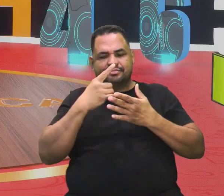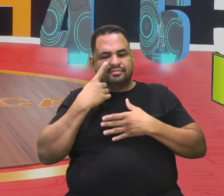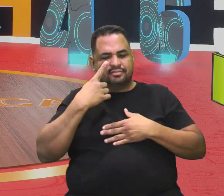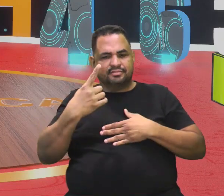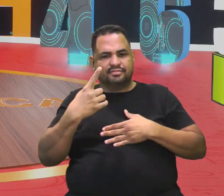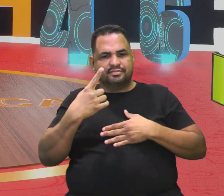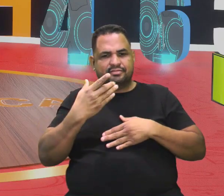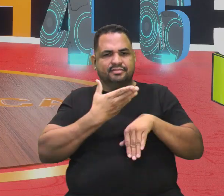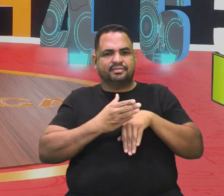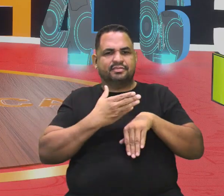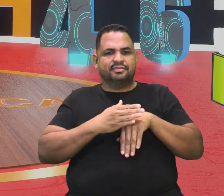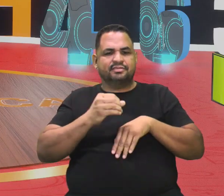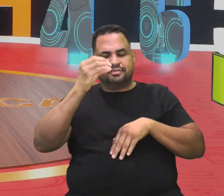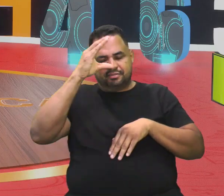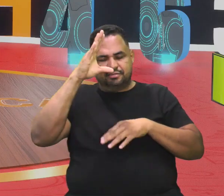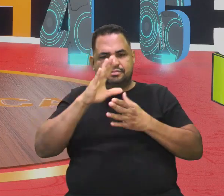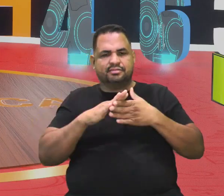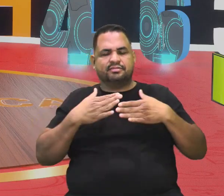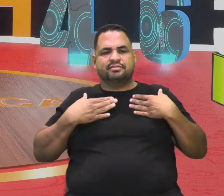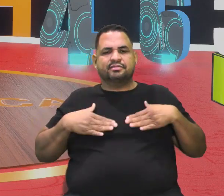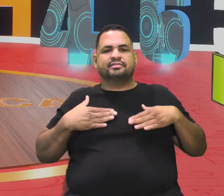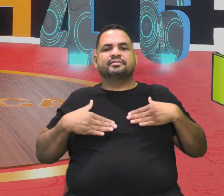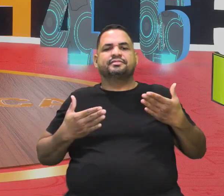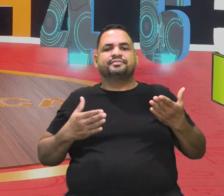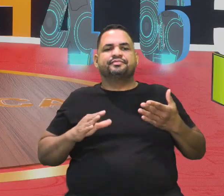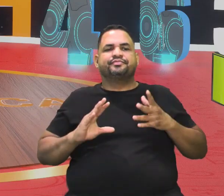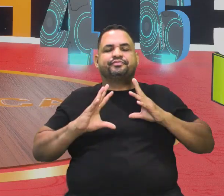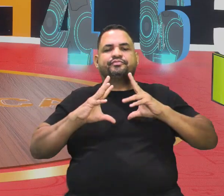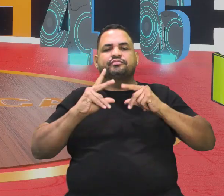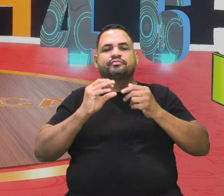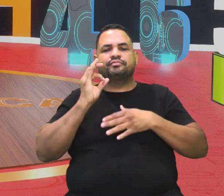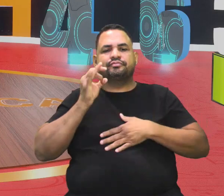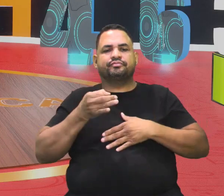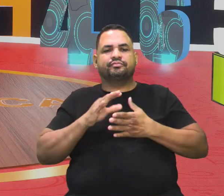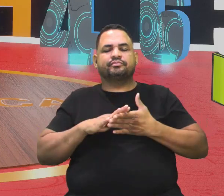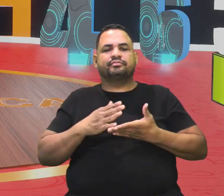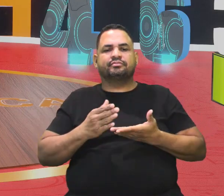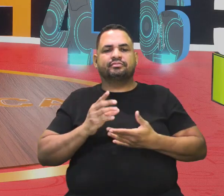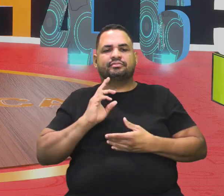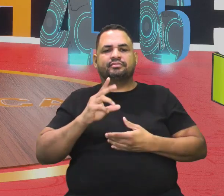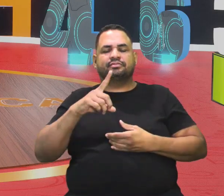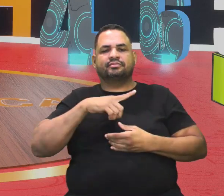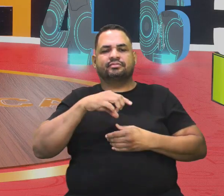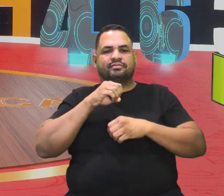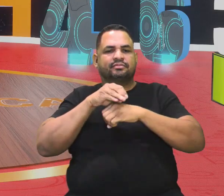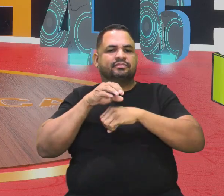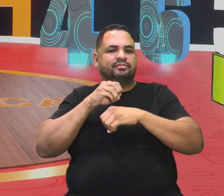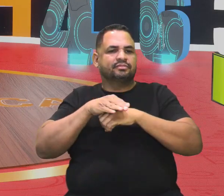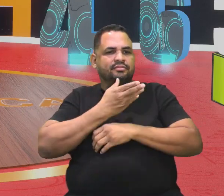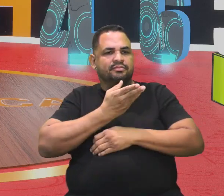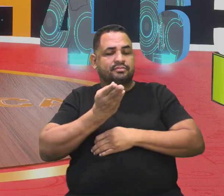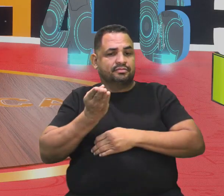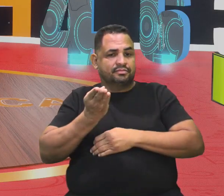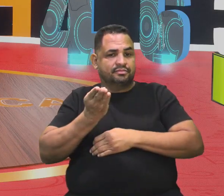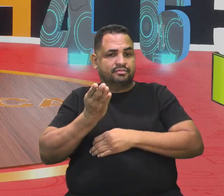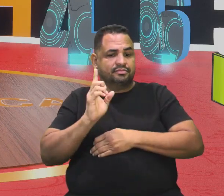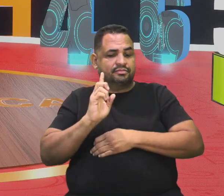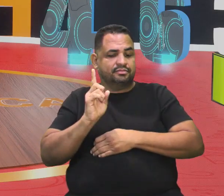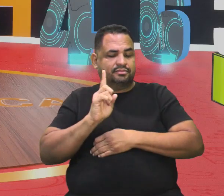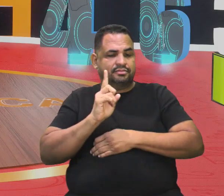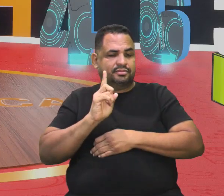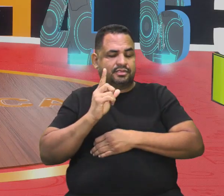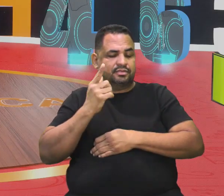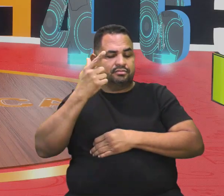você aprendeu, né? Mas fiquem tranquilos, dá tudo certo, sempre fica aquela dica, né? Você não